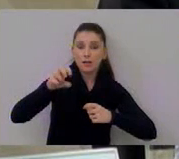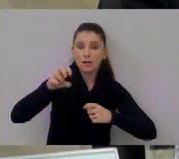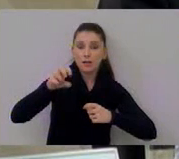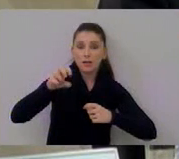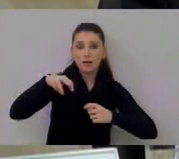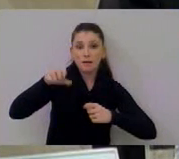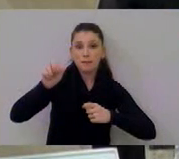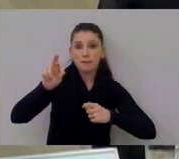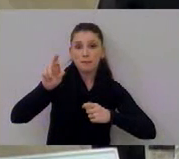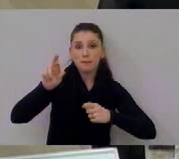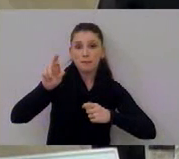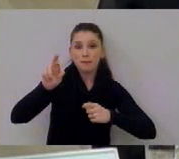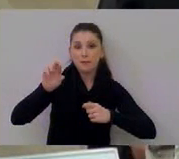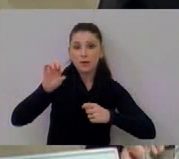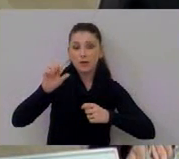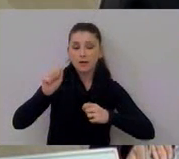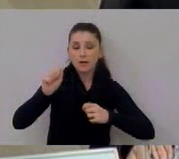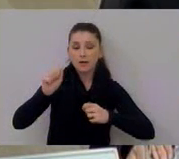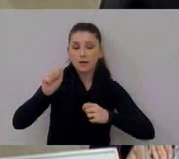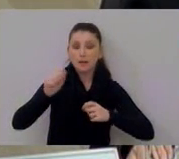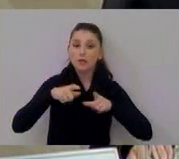Requerimento